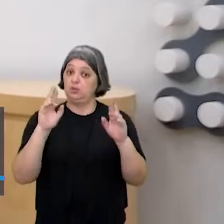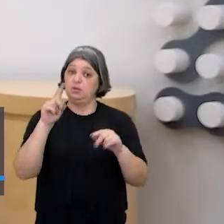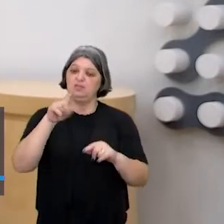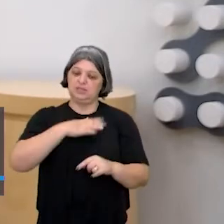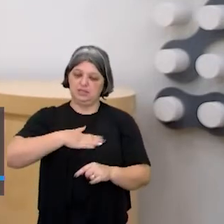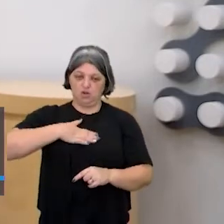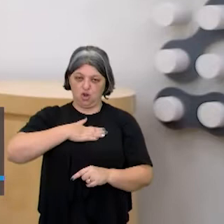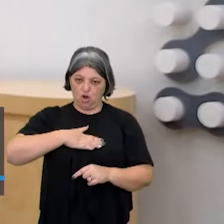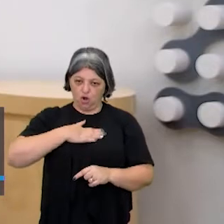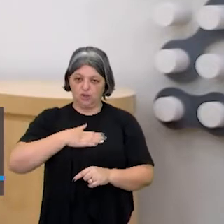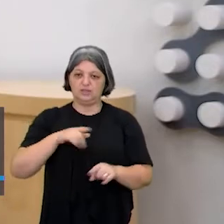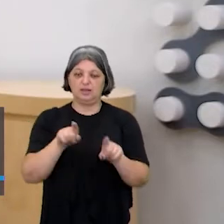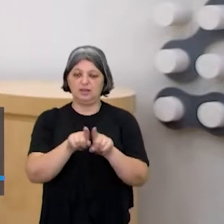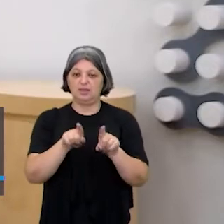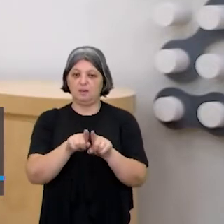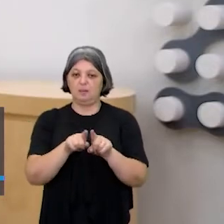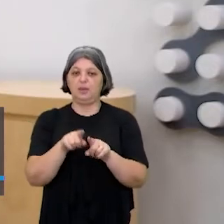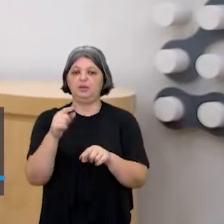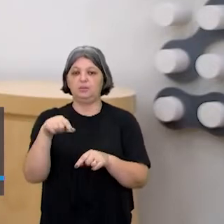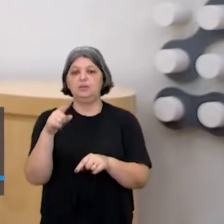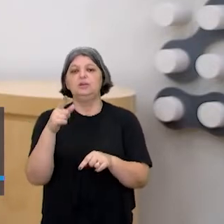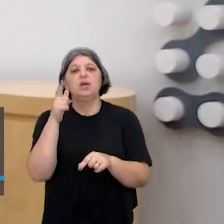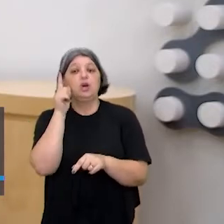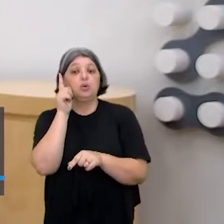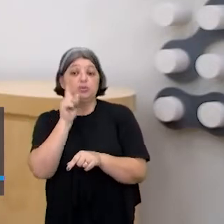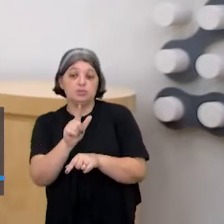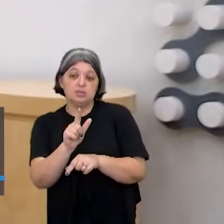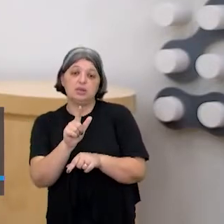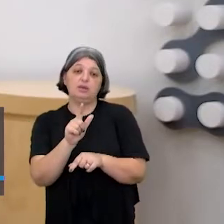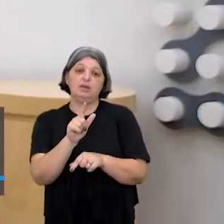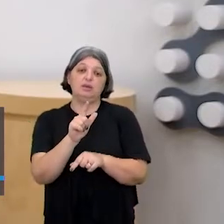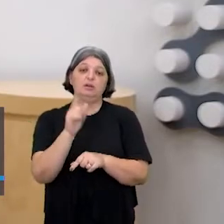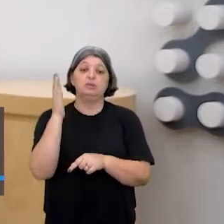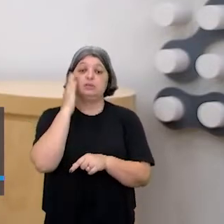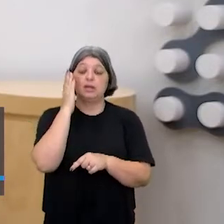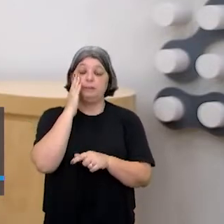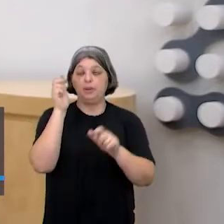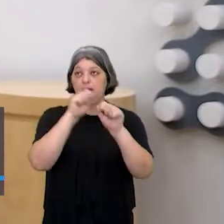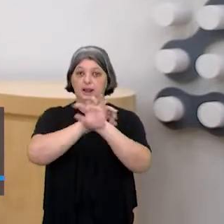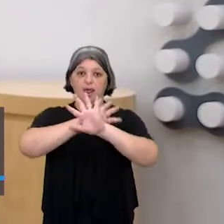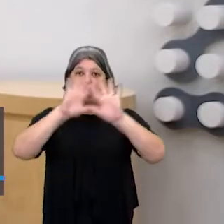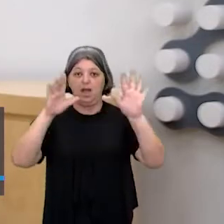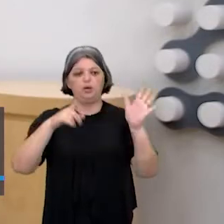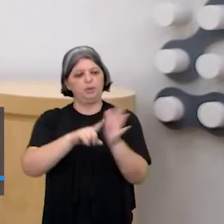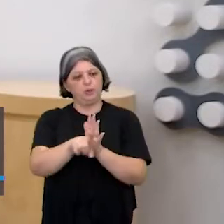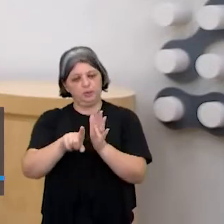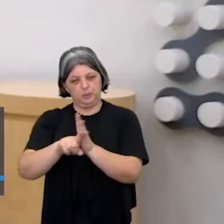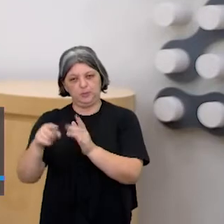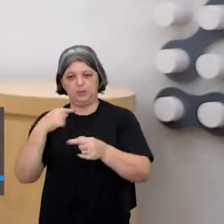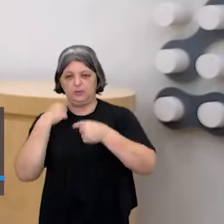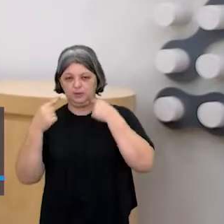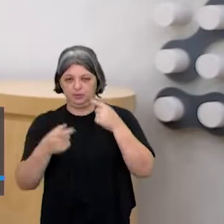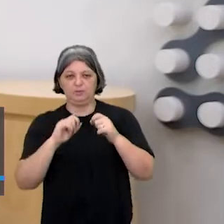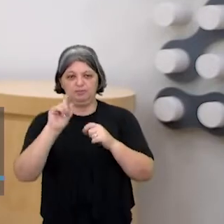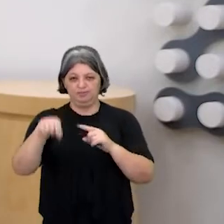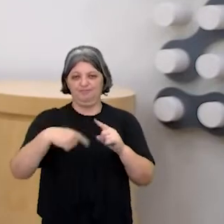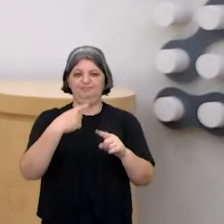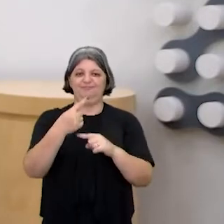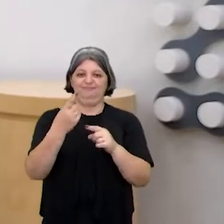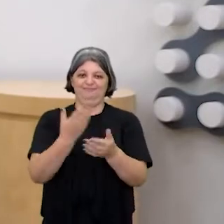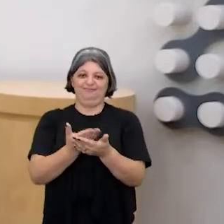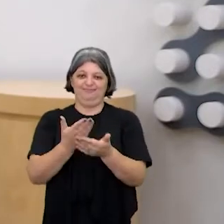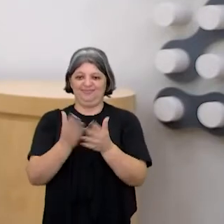seja aí uma aula onde vocês consigo Então sanar as suas dúvidas e eu espero vocês na nossa próxima